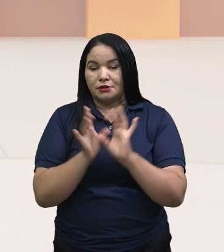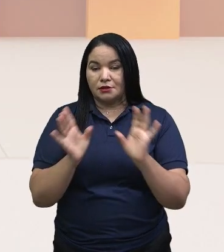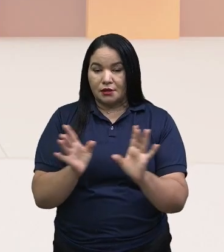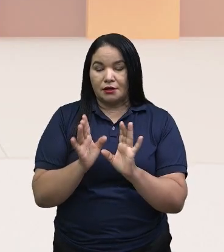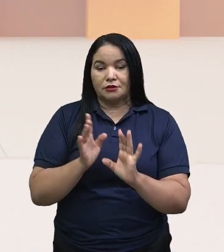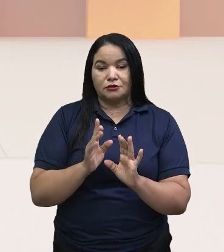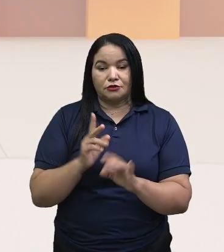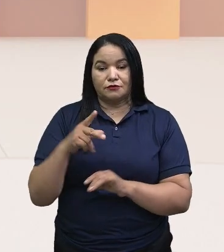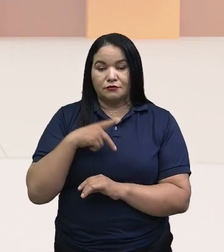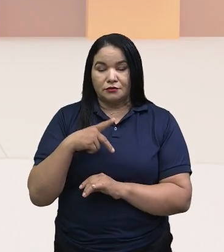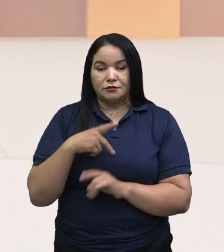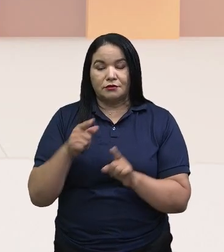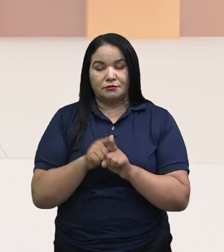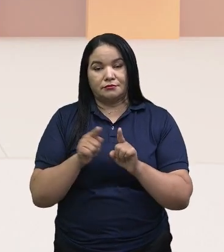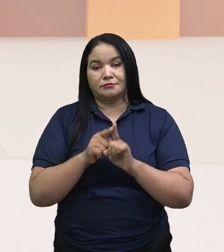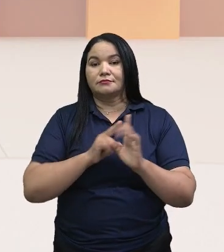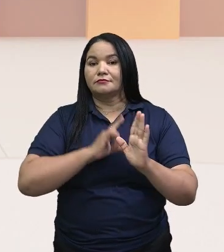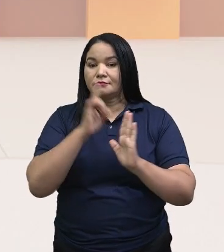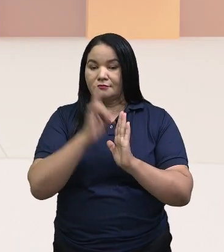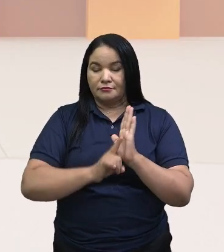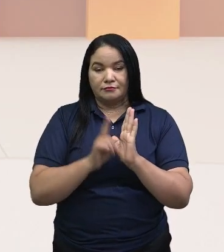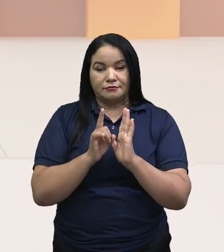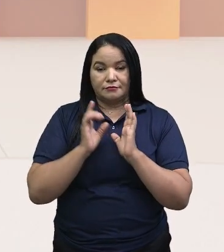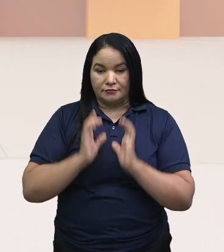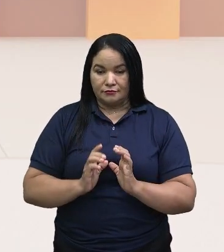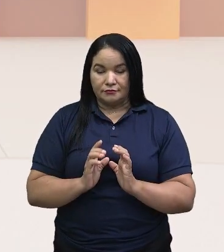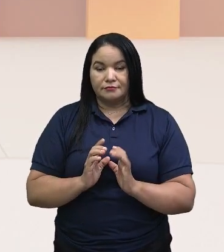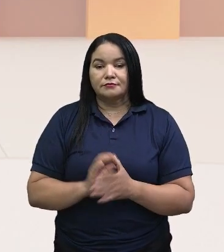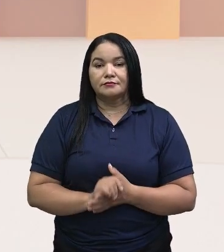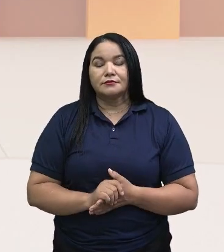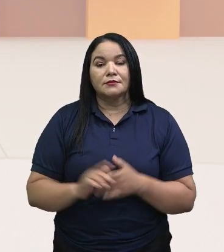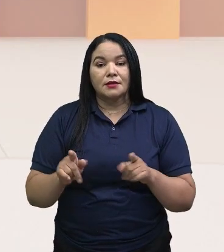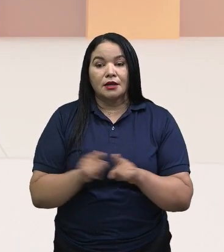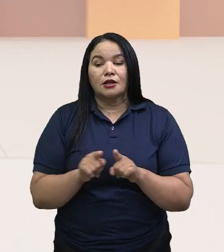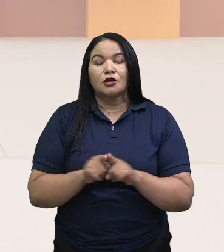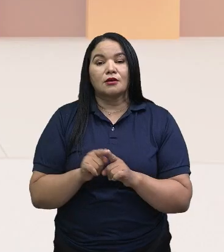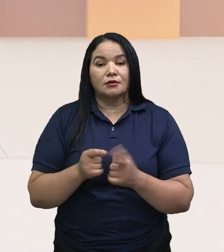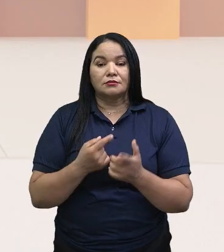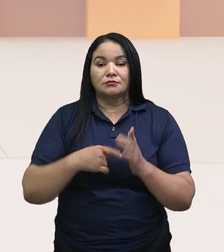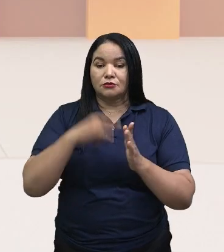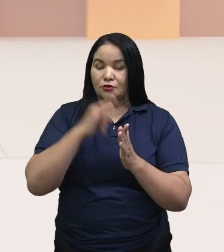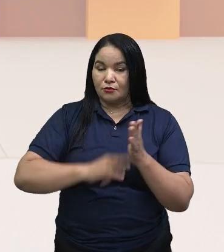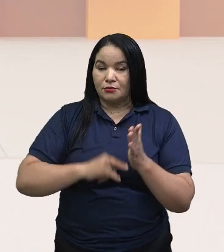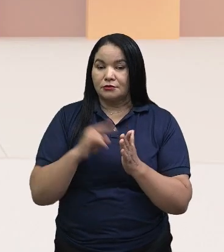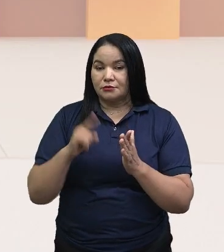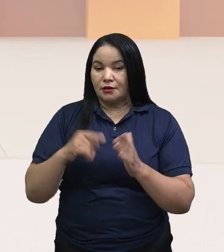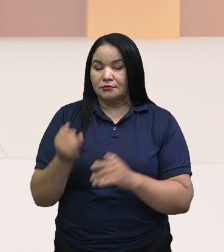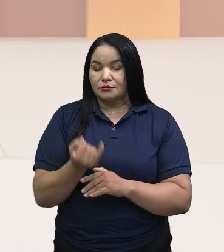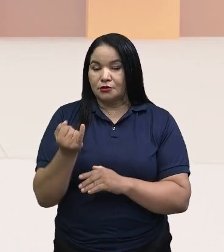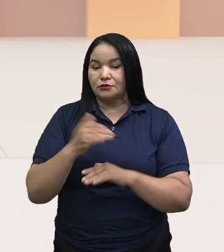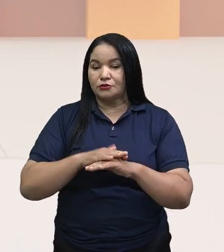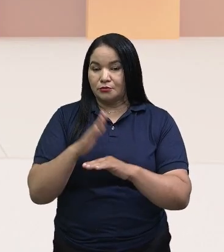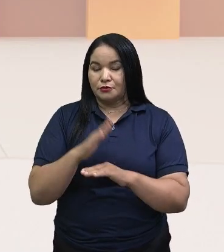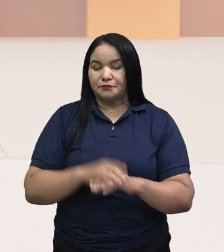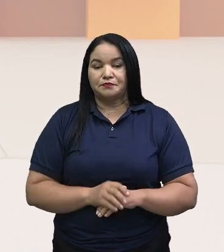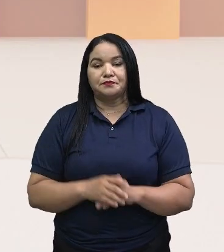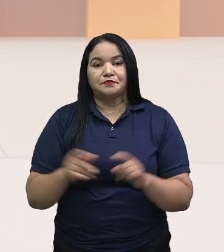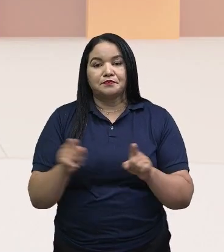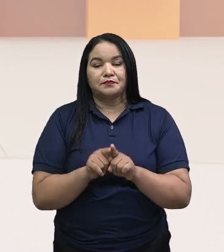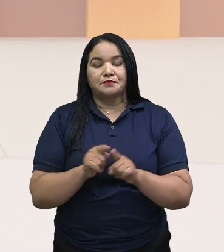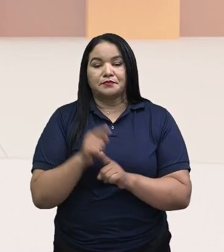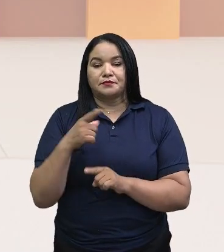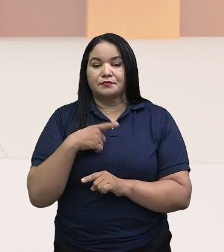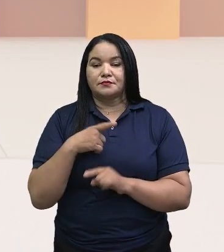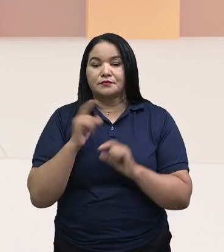individual, direitos civis. Então, esse documento é um documento muito importante. Assim como